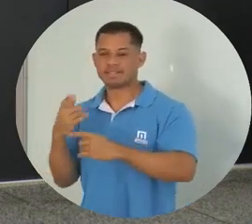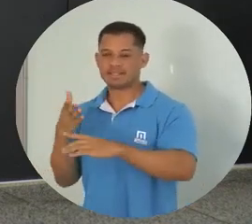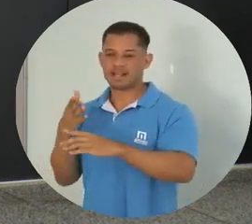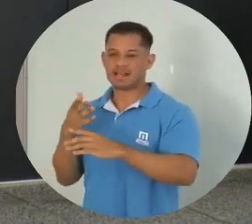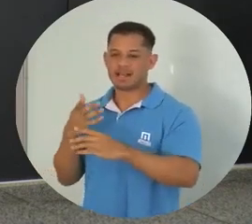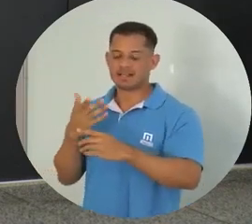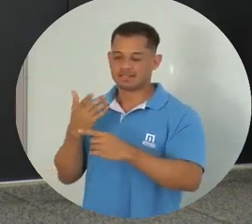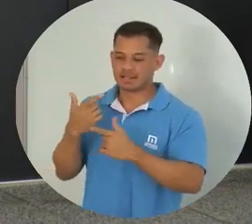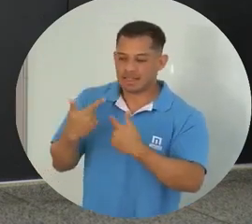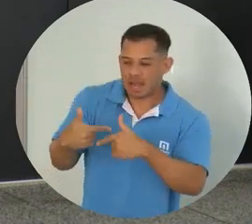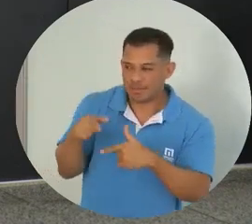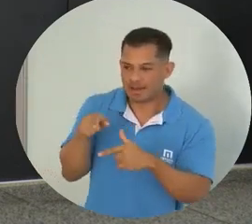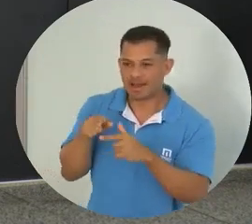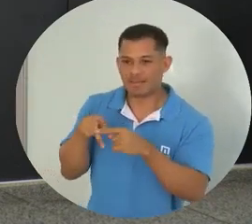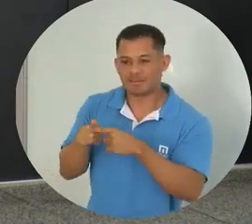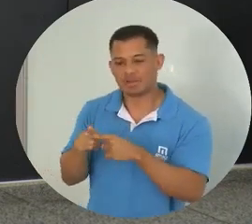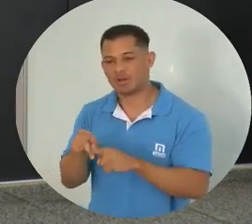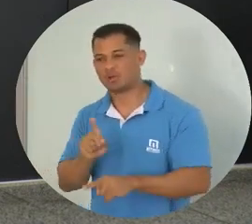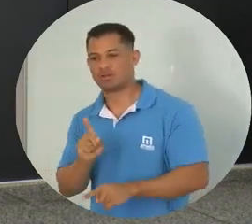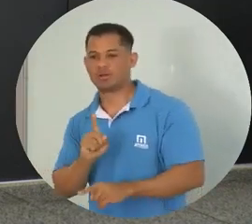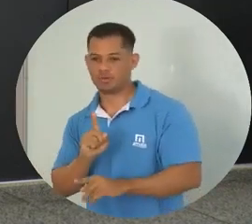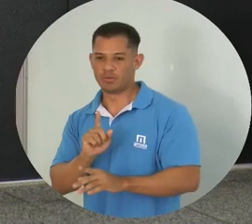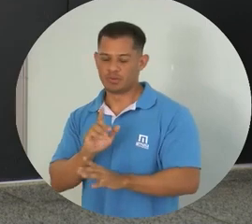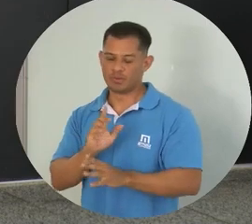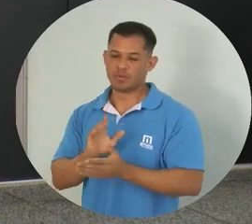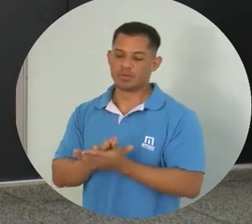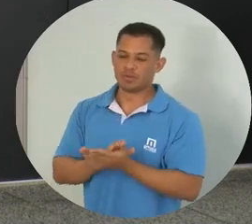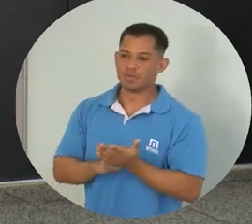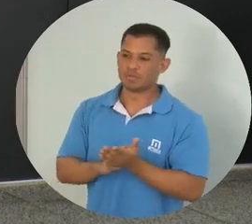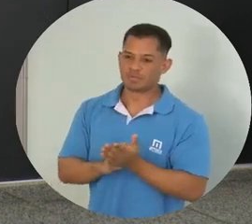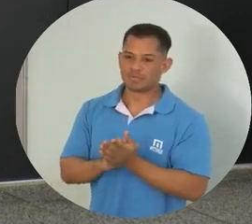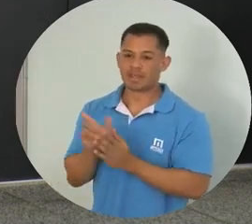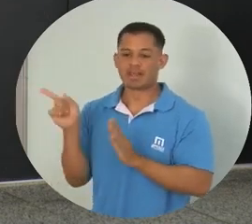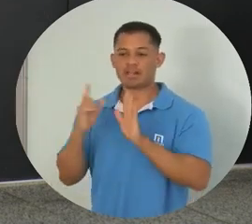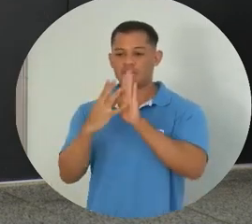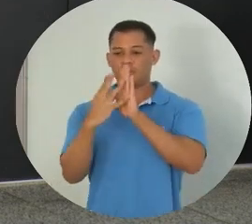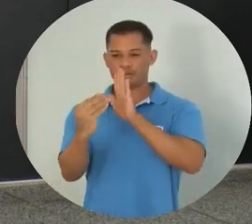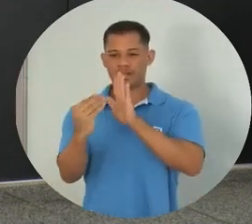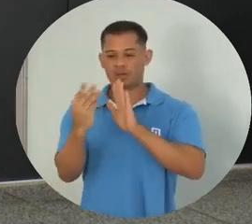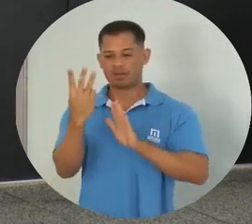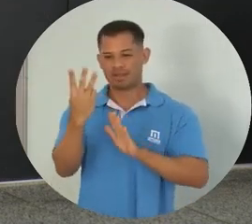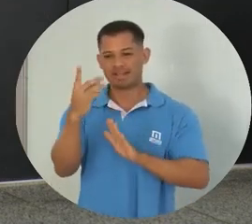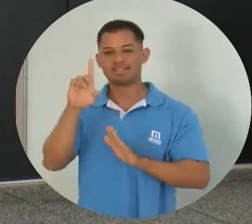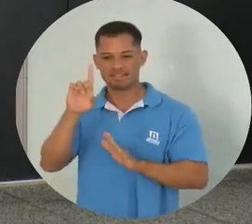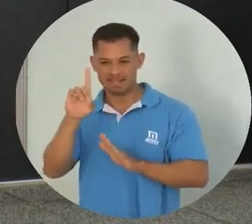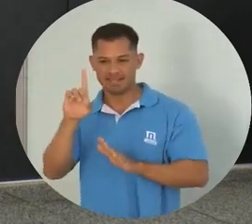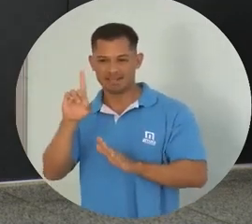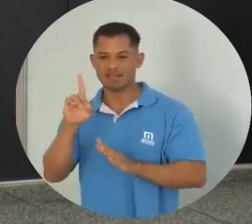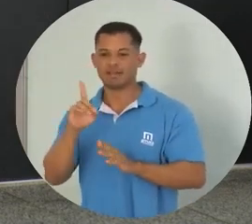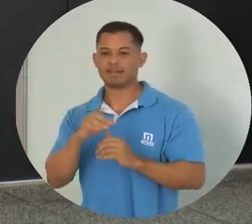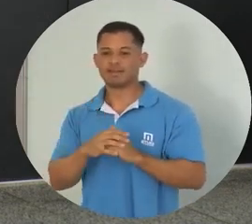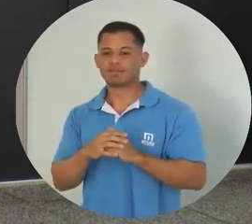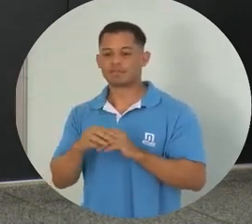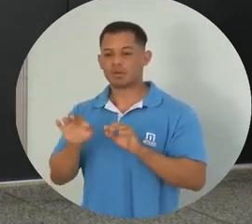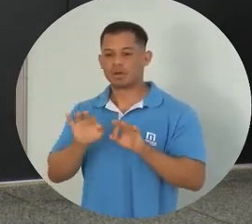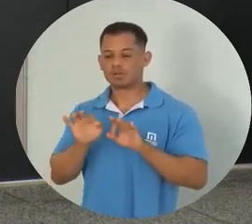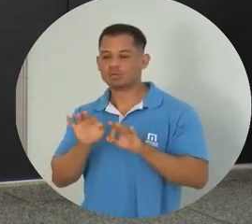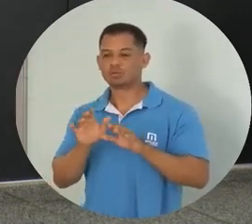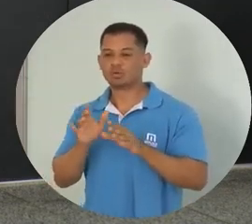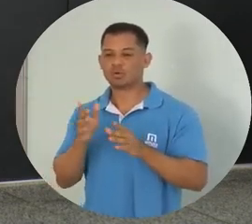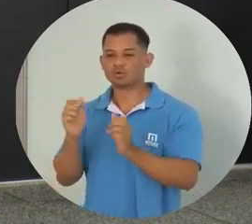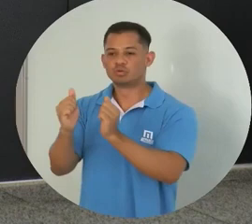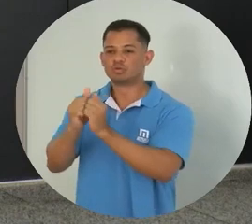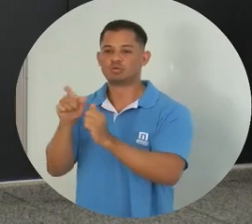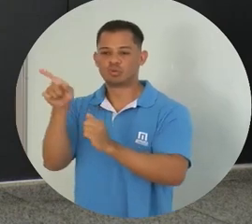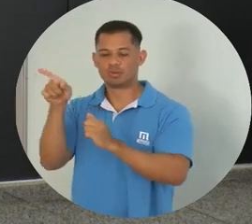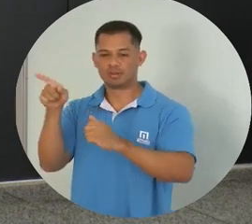não, no caso da flutuação. A ideia desse modelo 3D era que a gente pudesse antecipar, junto com a construtora,